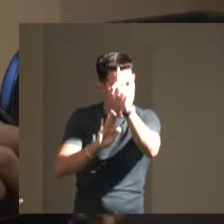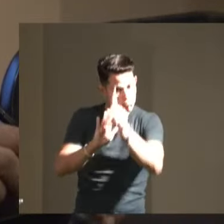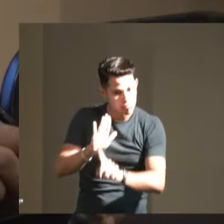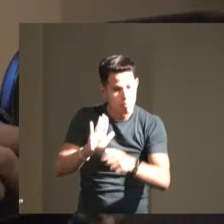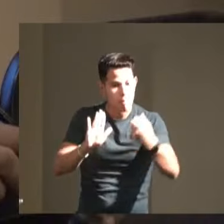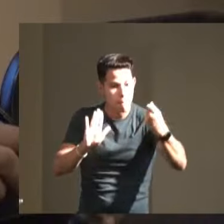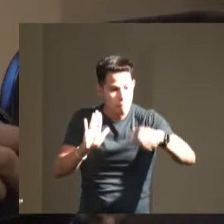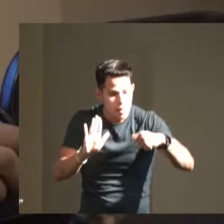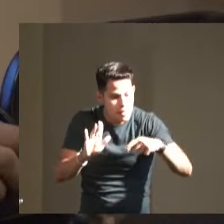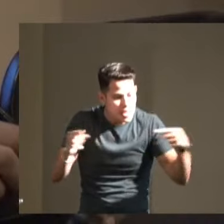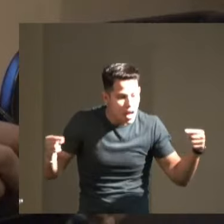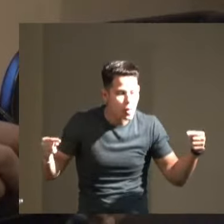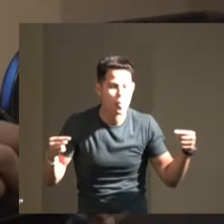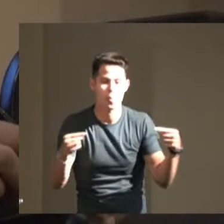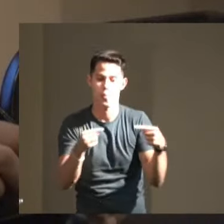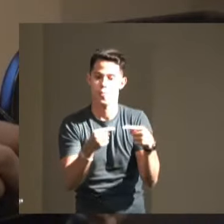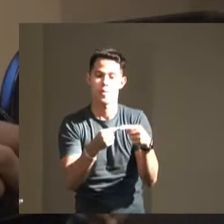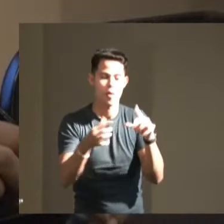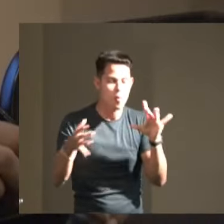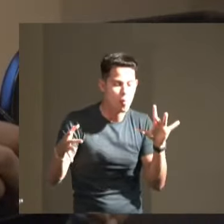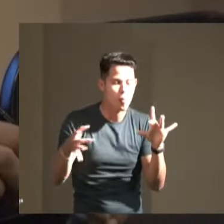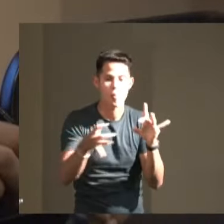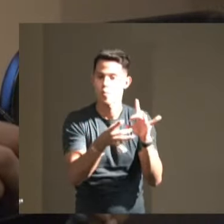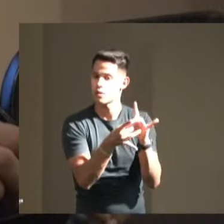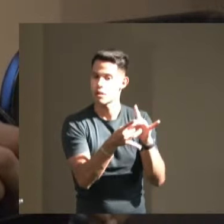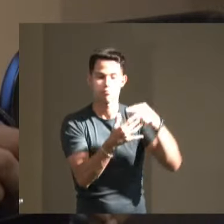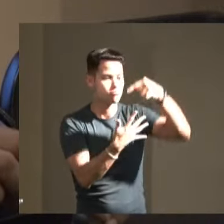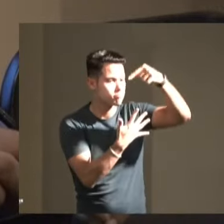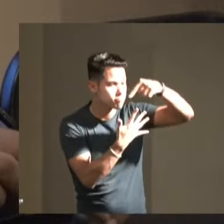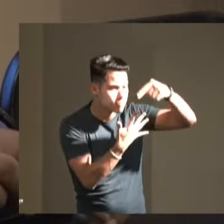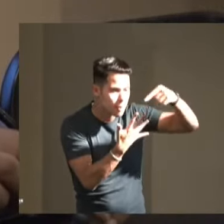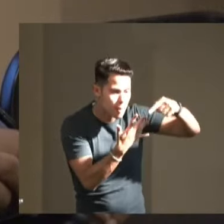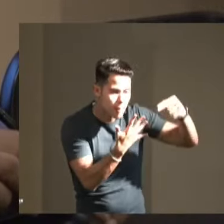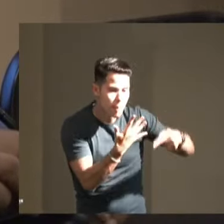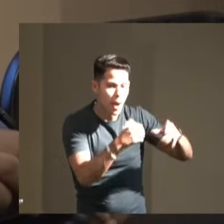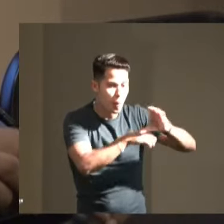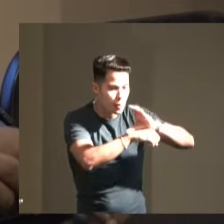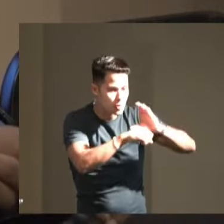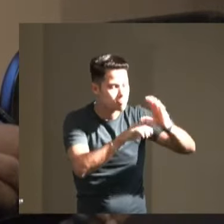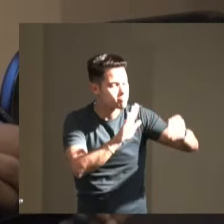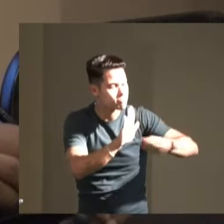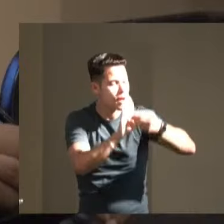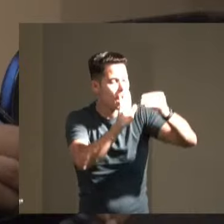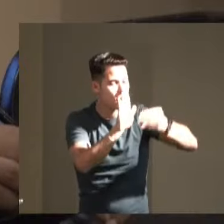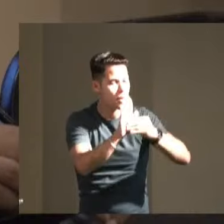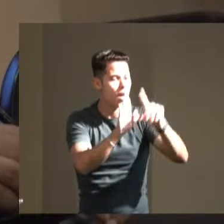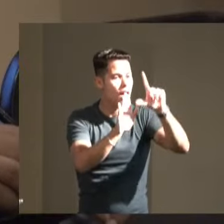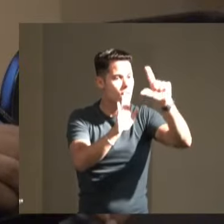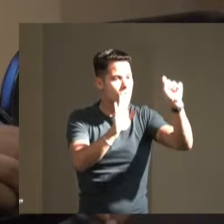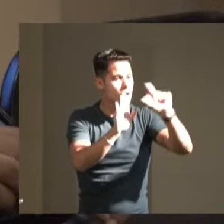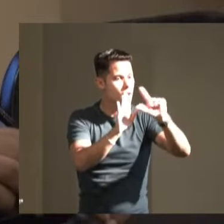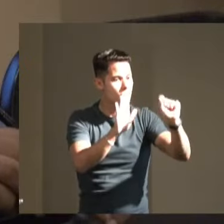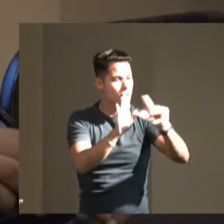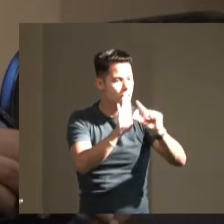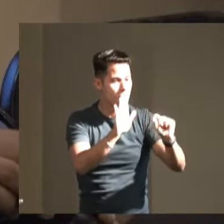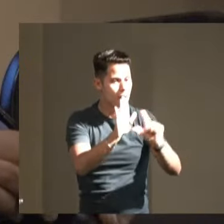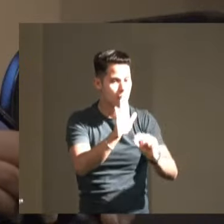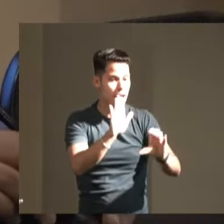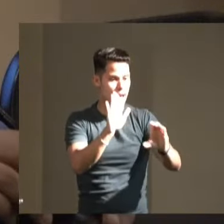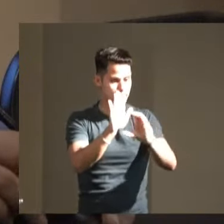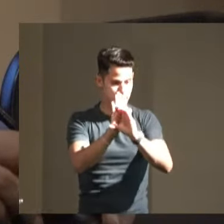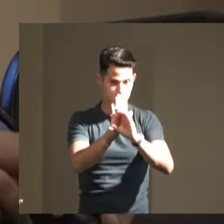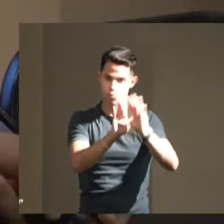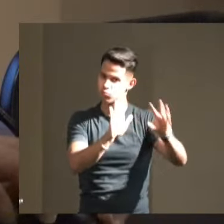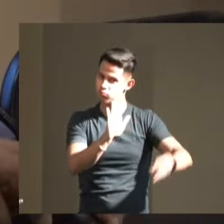estar consignados em todos os capítulos da Constituição, e não apenas em um só, como